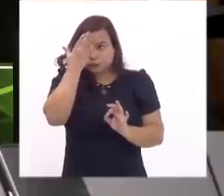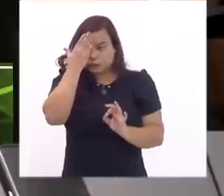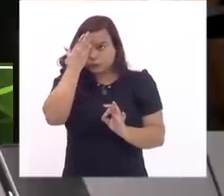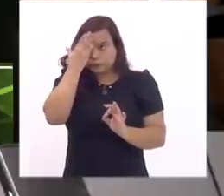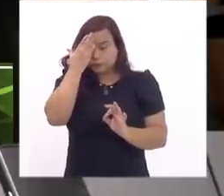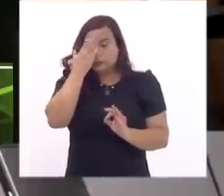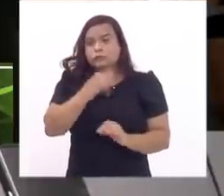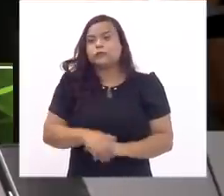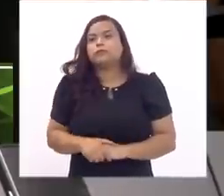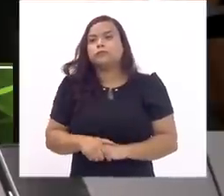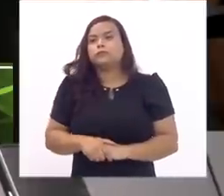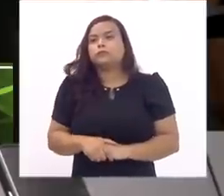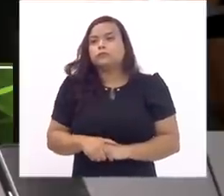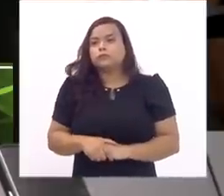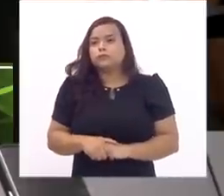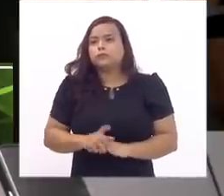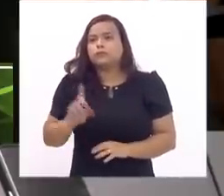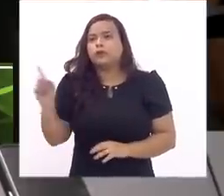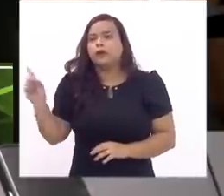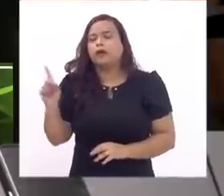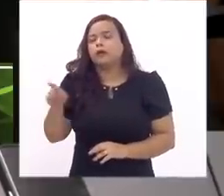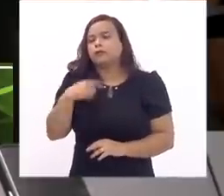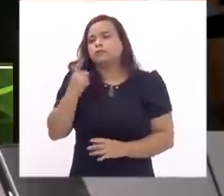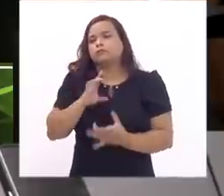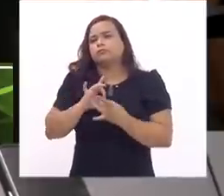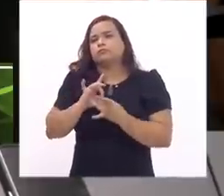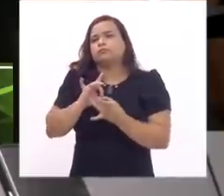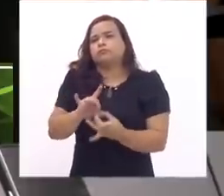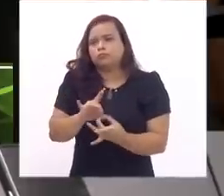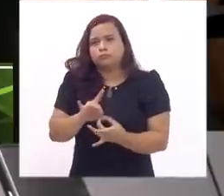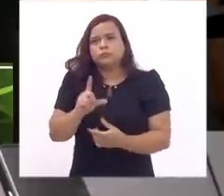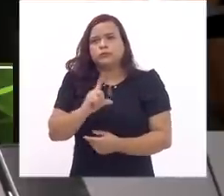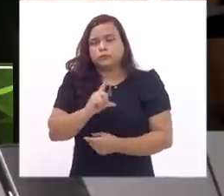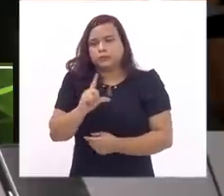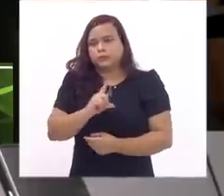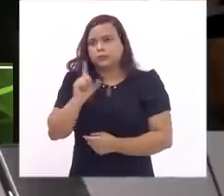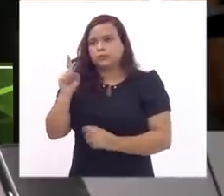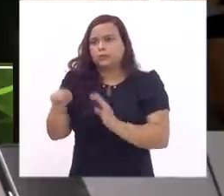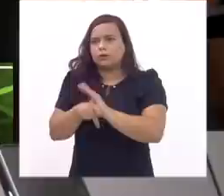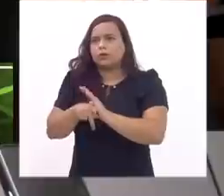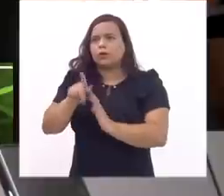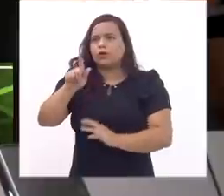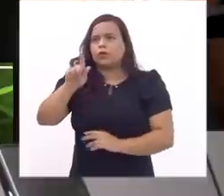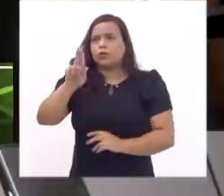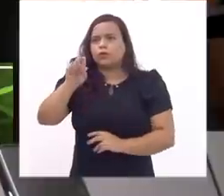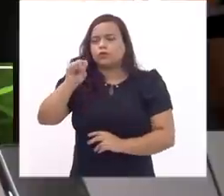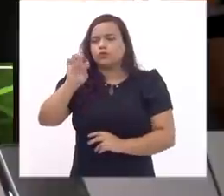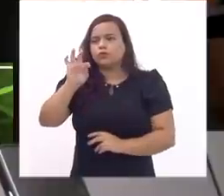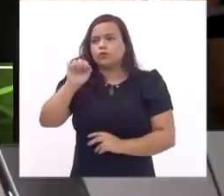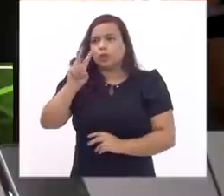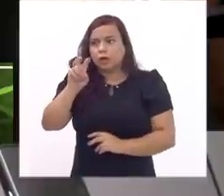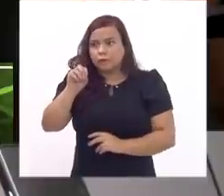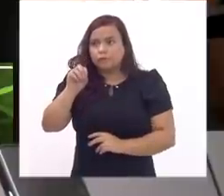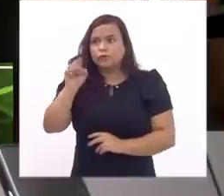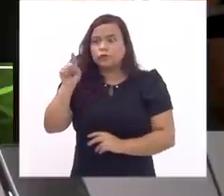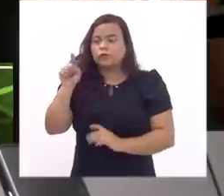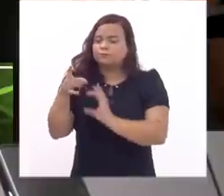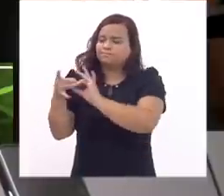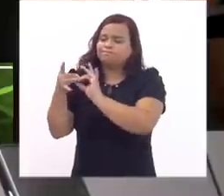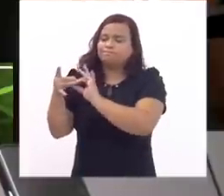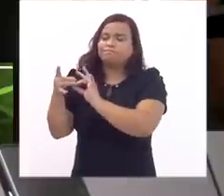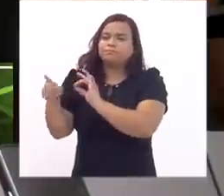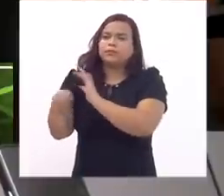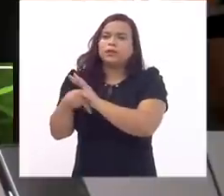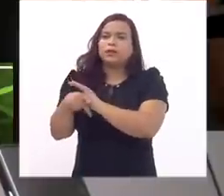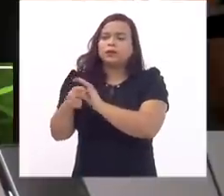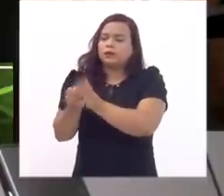está umbilicalmente ligado ao nascedouro da SEDAI. Foi a estratégia de votação.